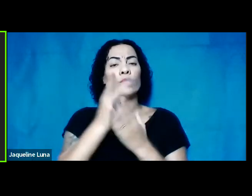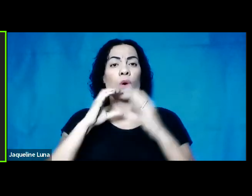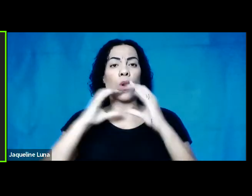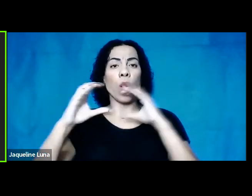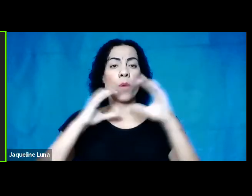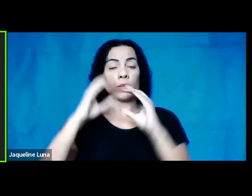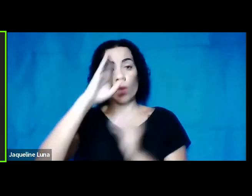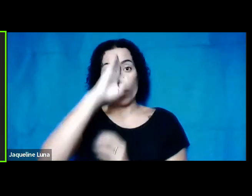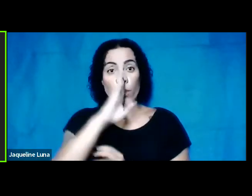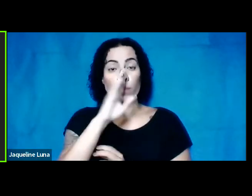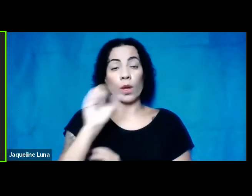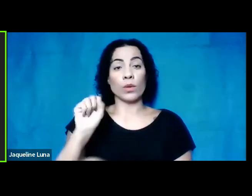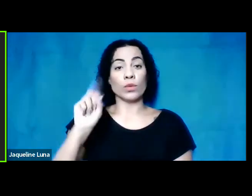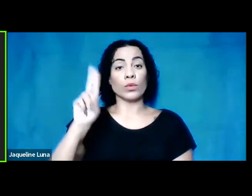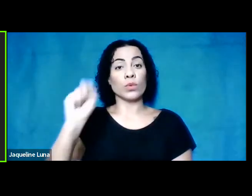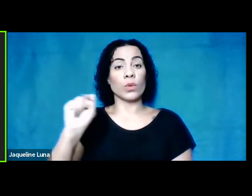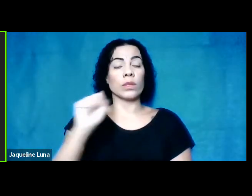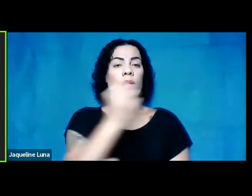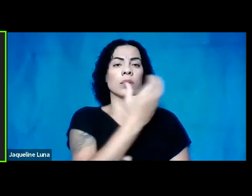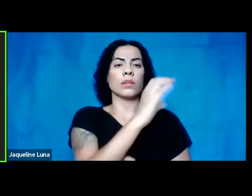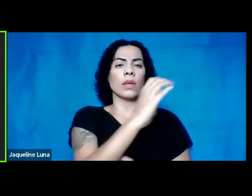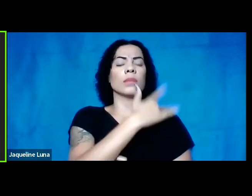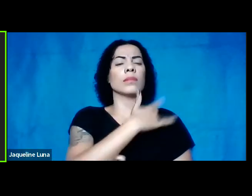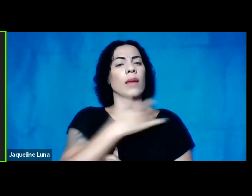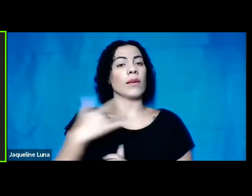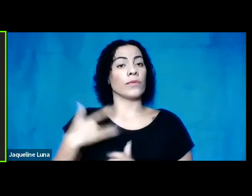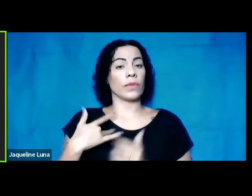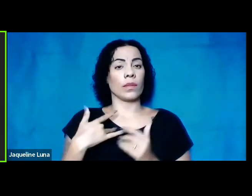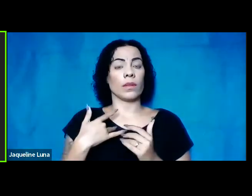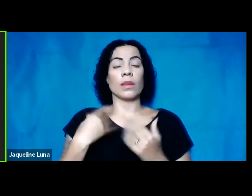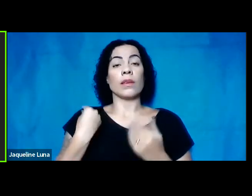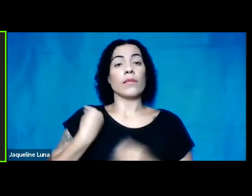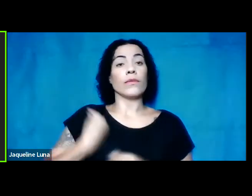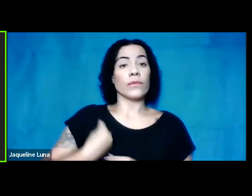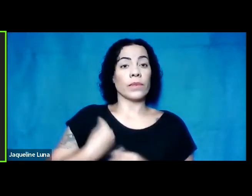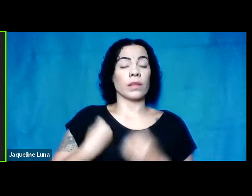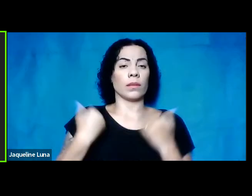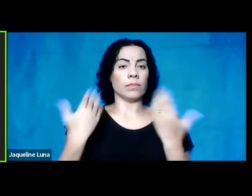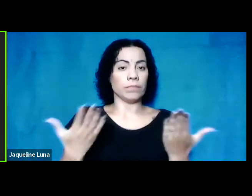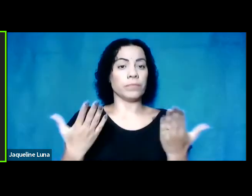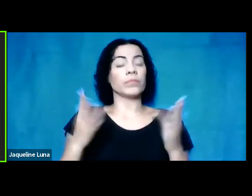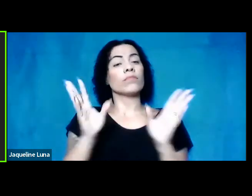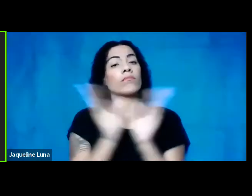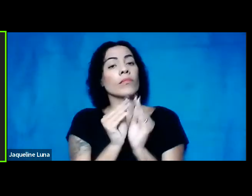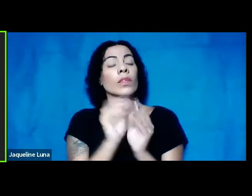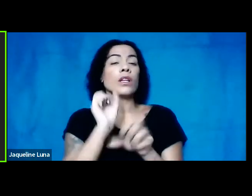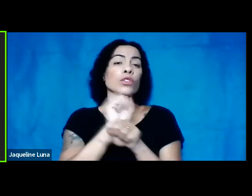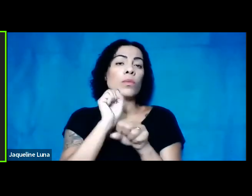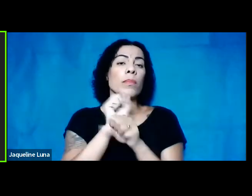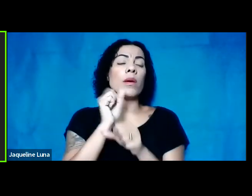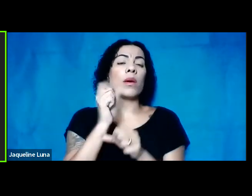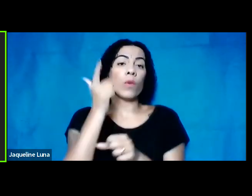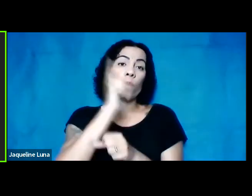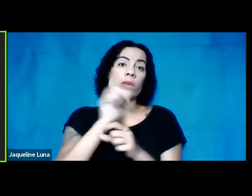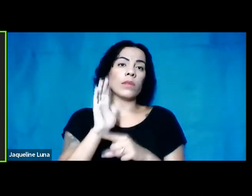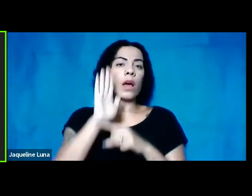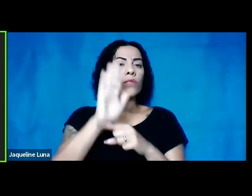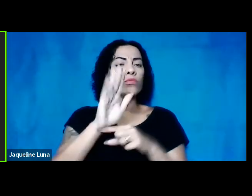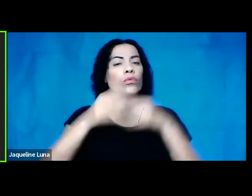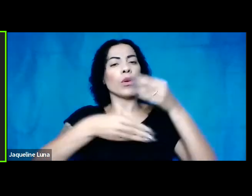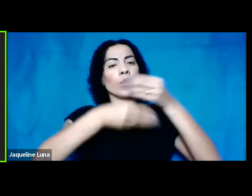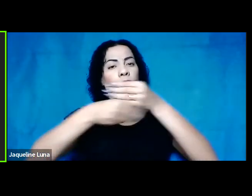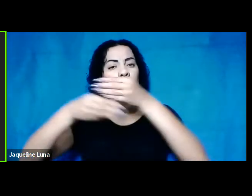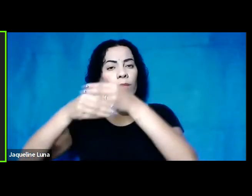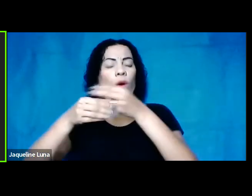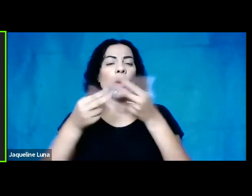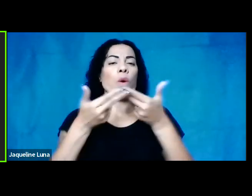pela vida. É isso, gente. Espero ter colaborado aí com algumas reflexões, né, a partir do que eu tentei sistematizar